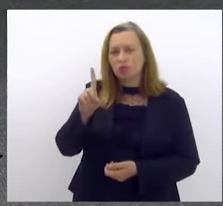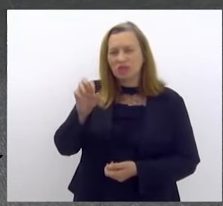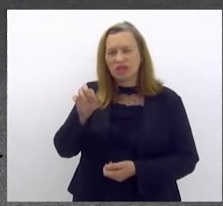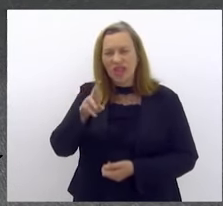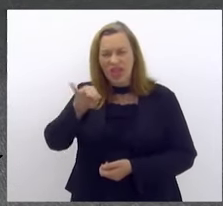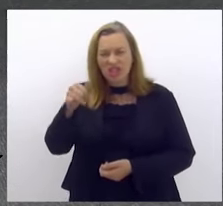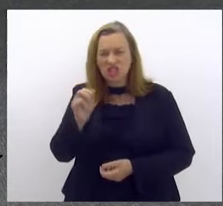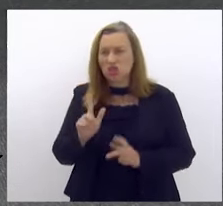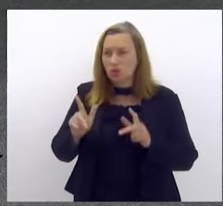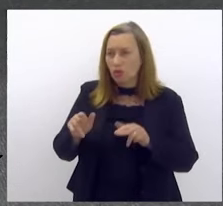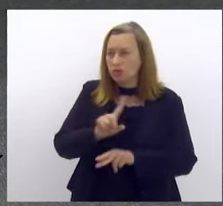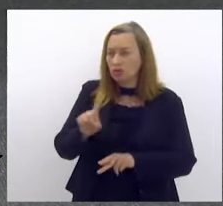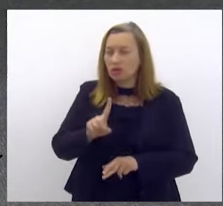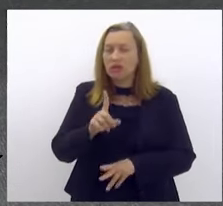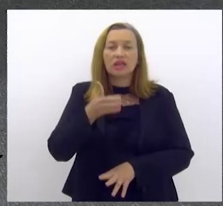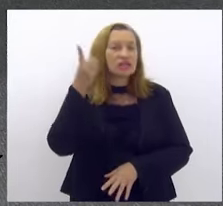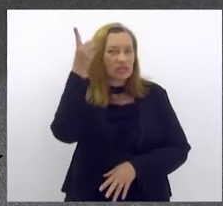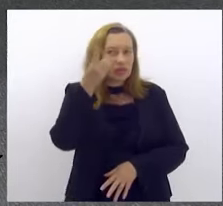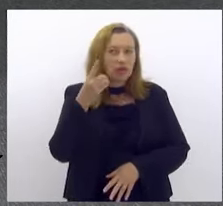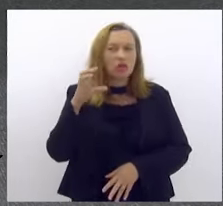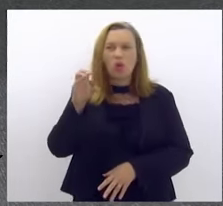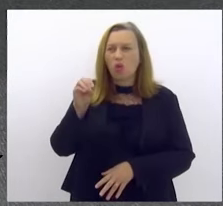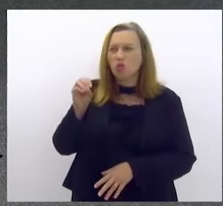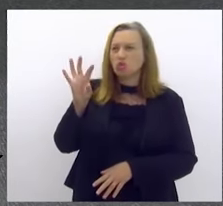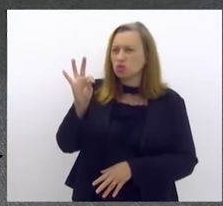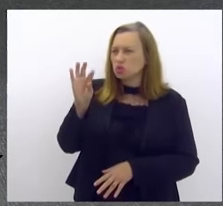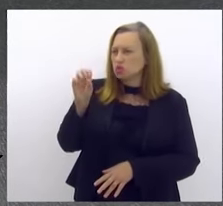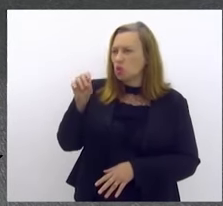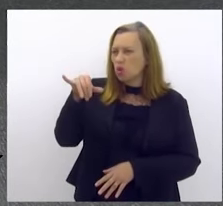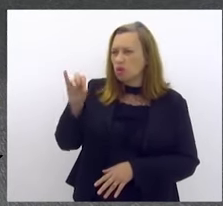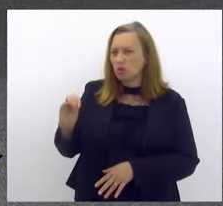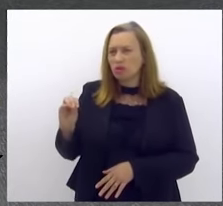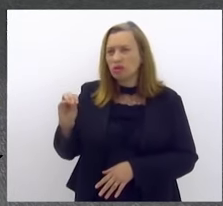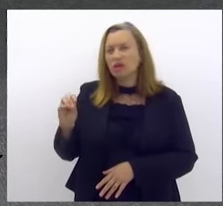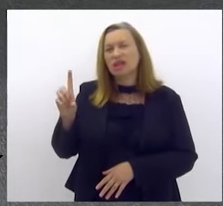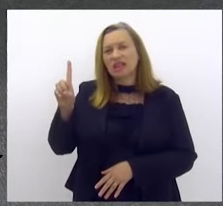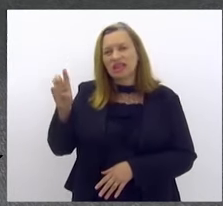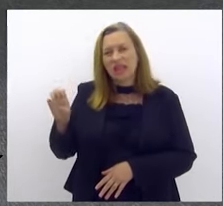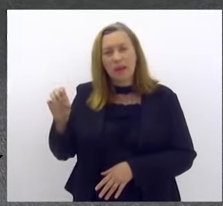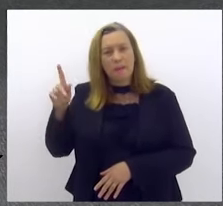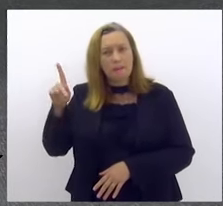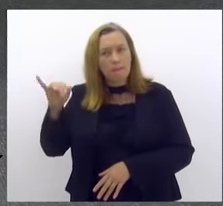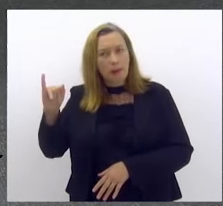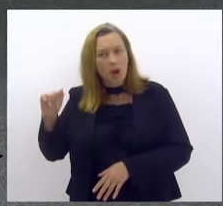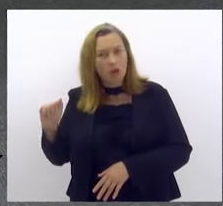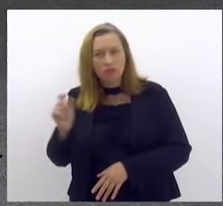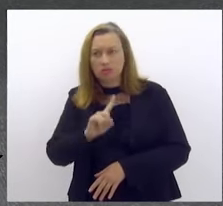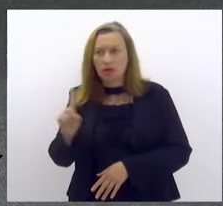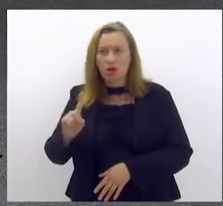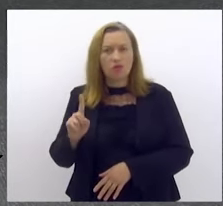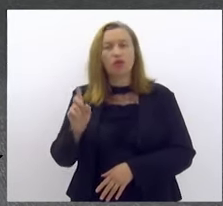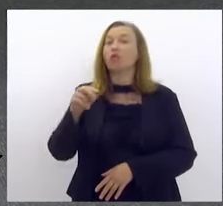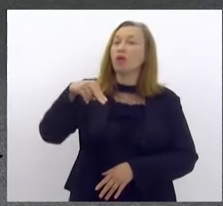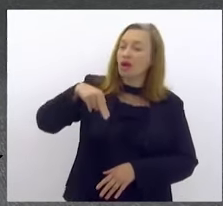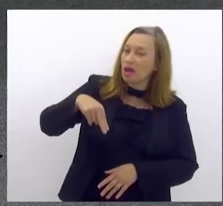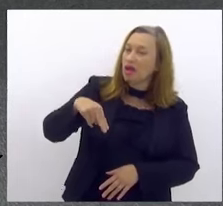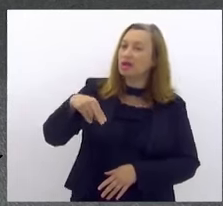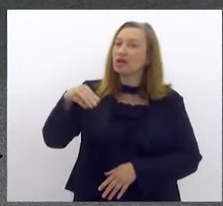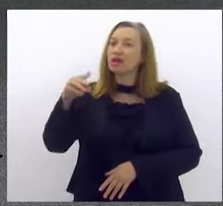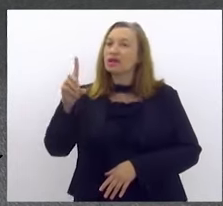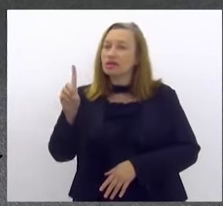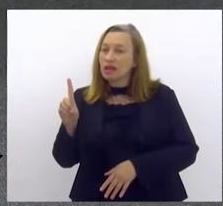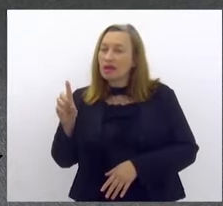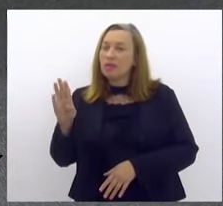foi com o deputado Otório de Paula, não. Foi com o MDB, Movimento